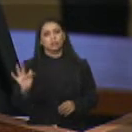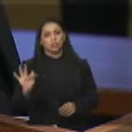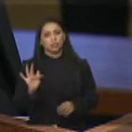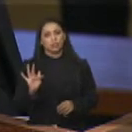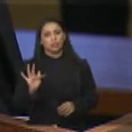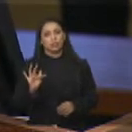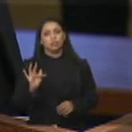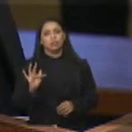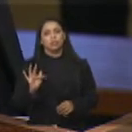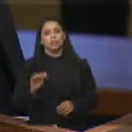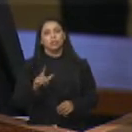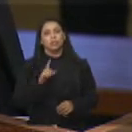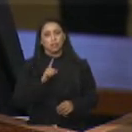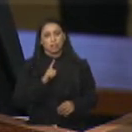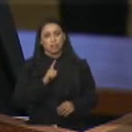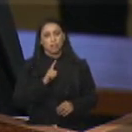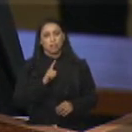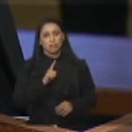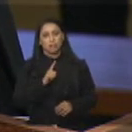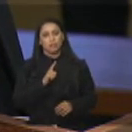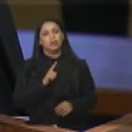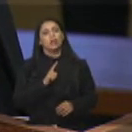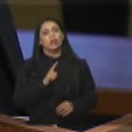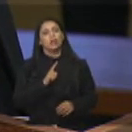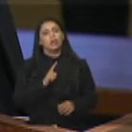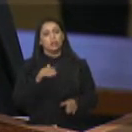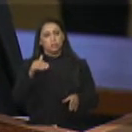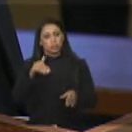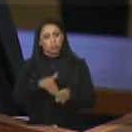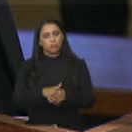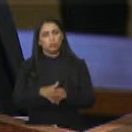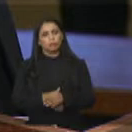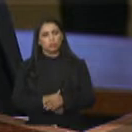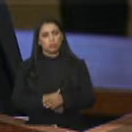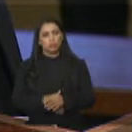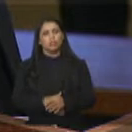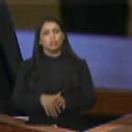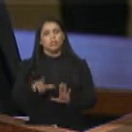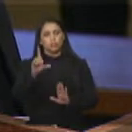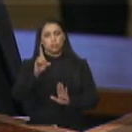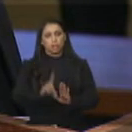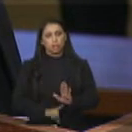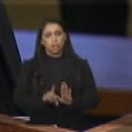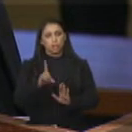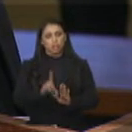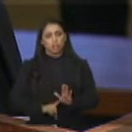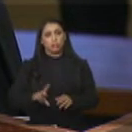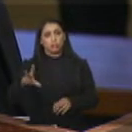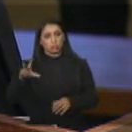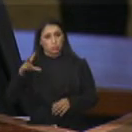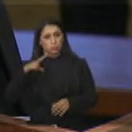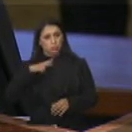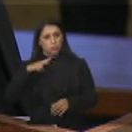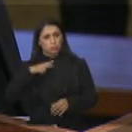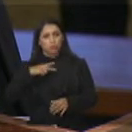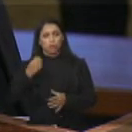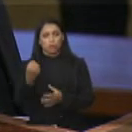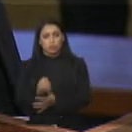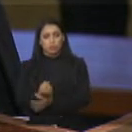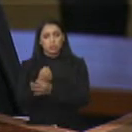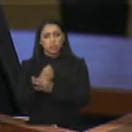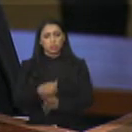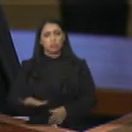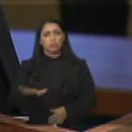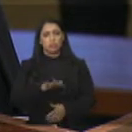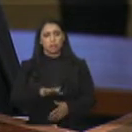reconheceu a existência de um direito fundamental autônomo à proteção de dados pessoais na ordem